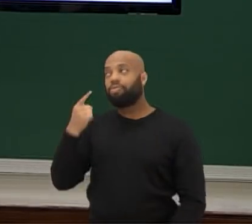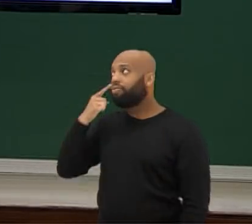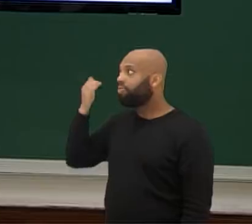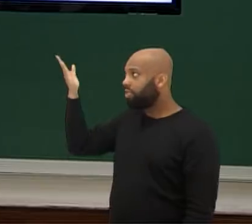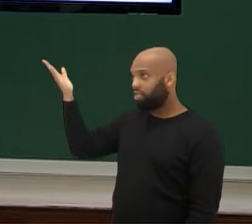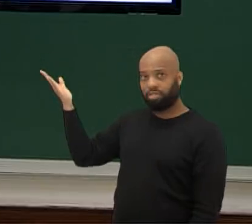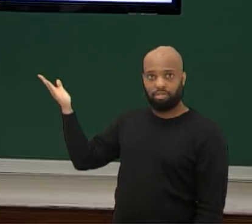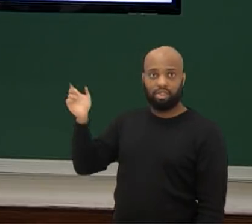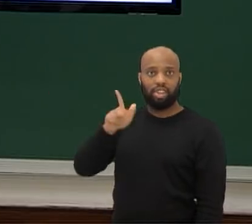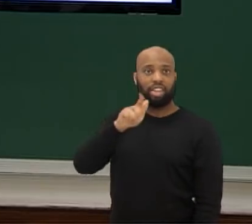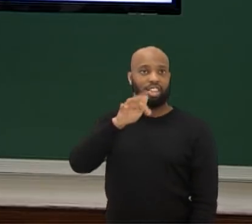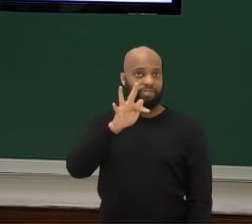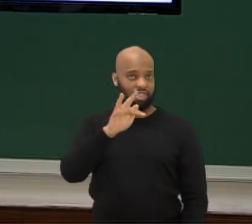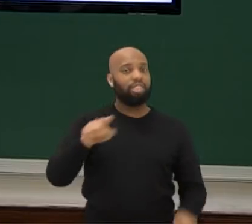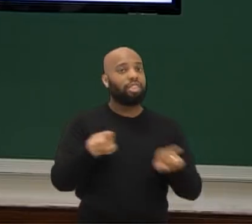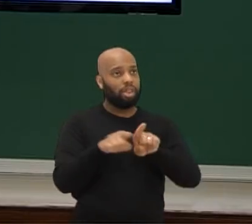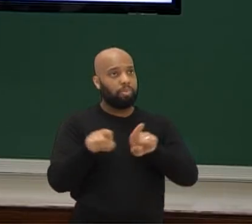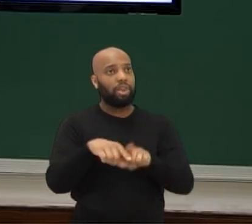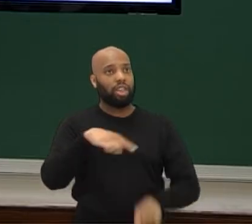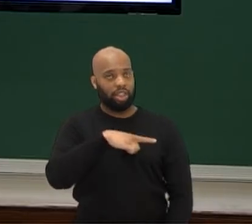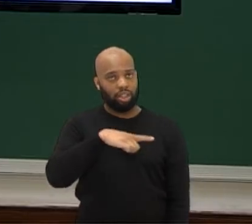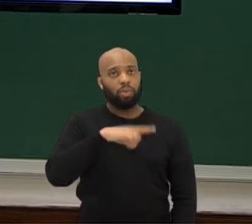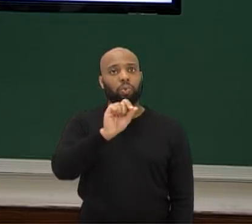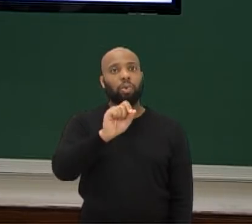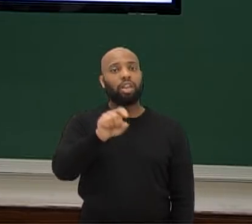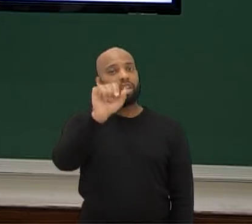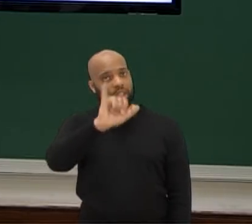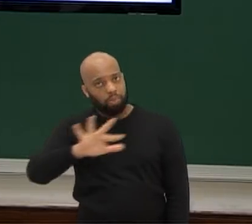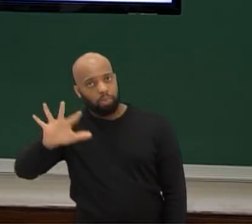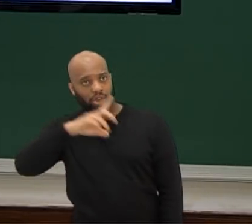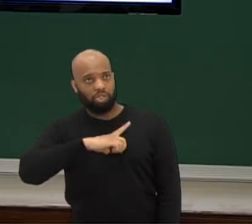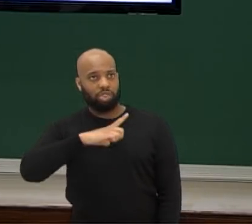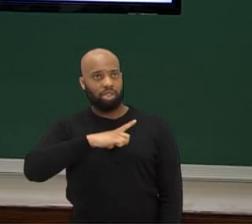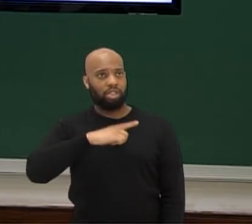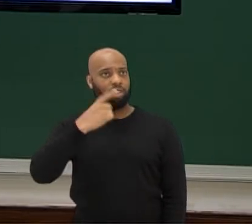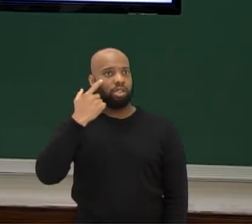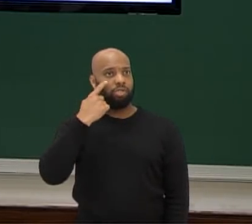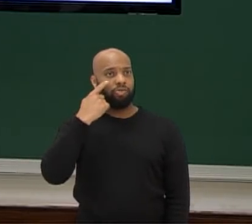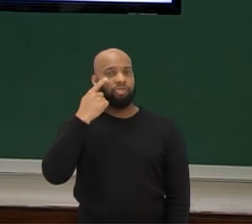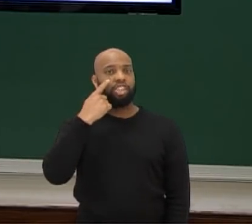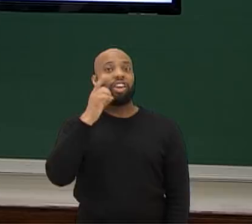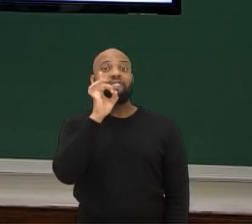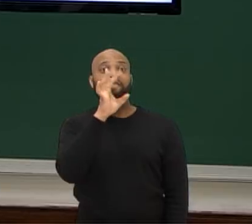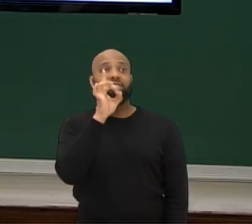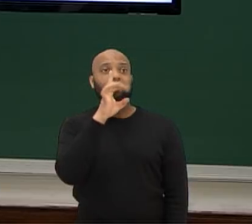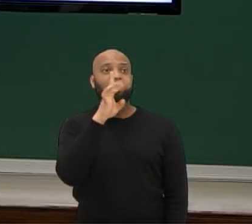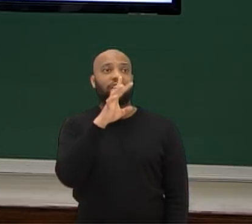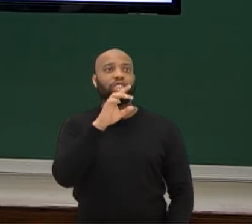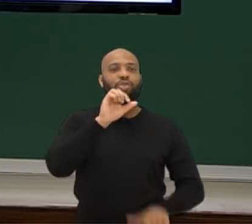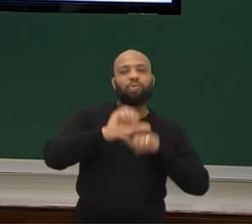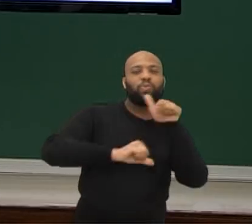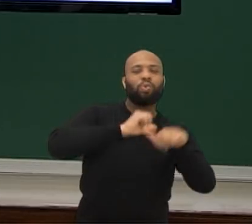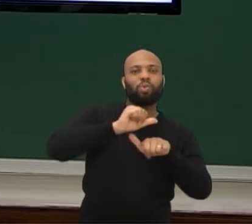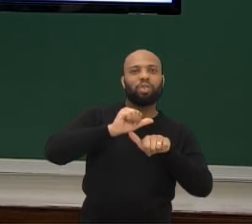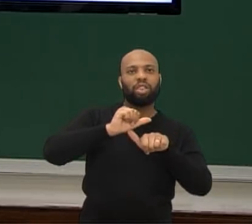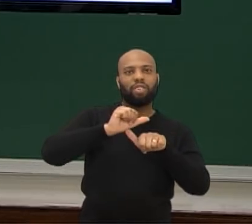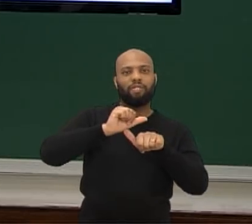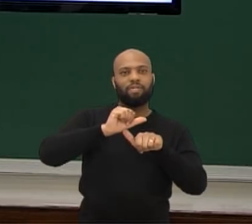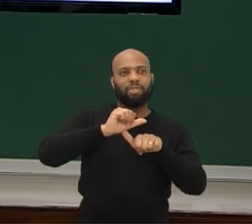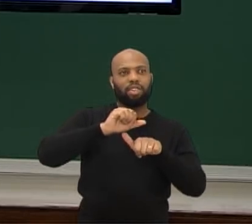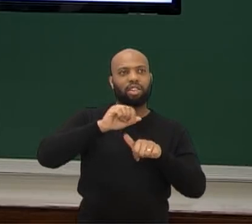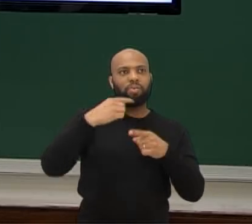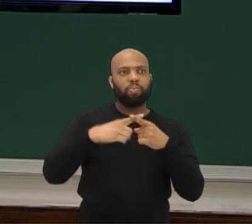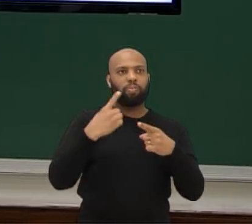acontece nessa animação do lado. Perceba que você tem a imagem, veja que o ponto verde, ele é deslocado, a